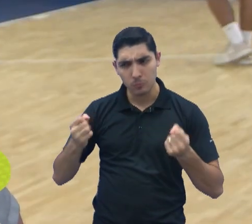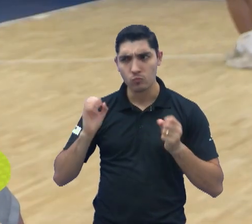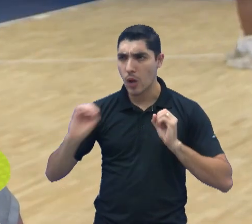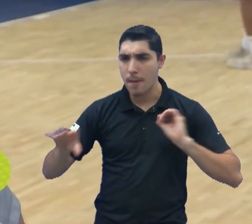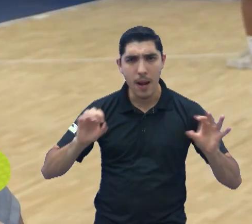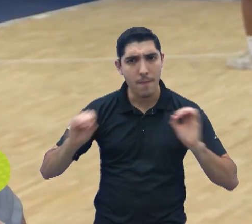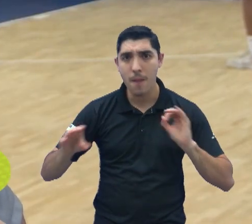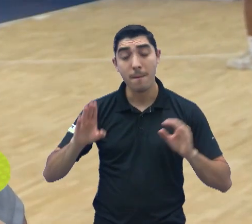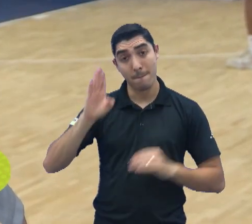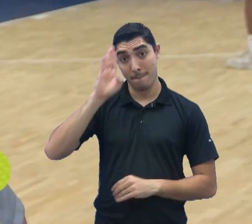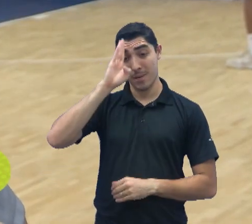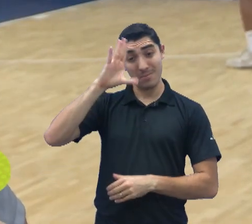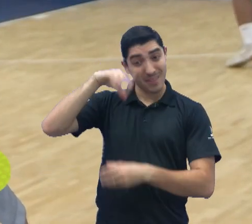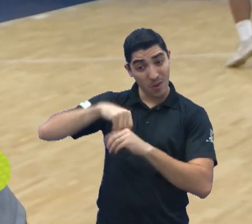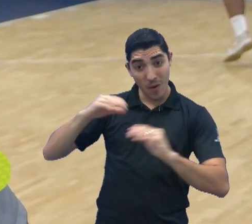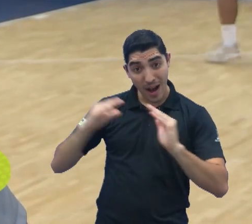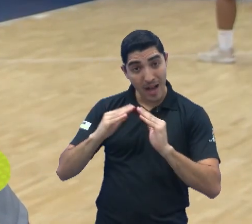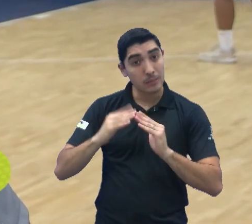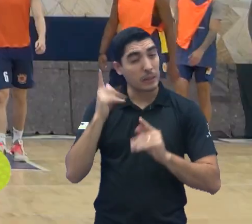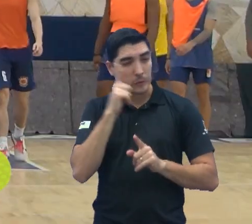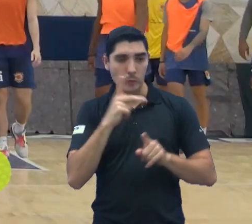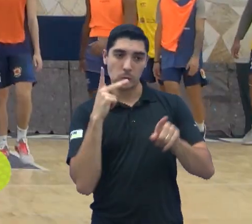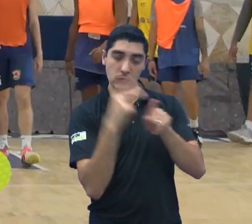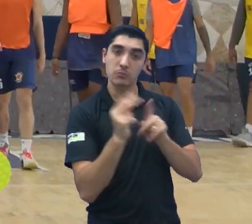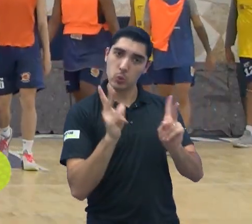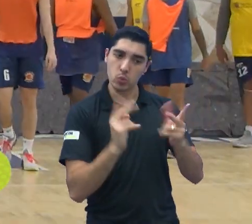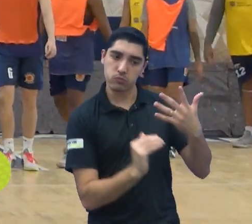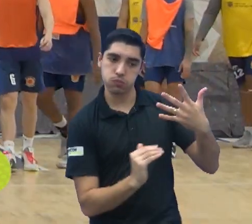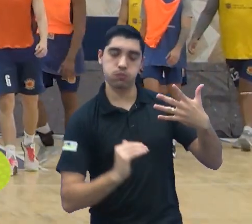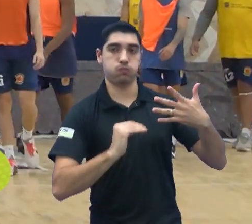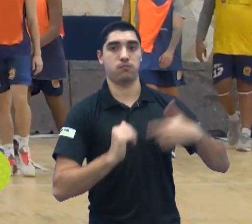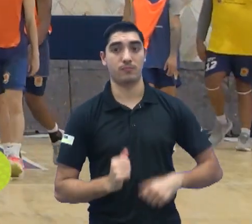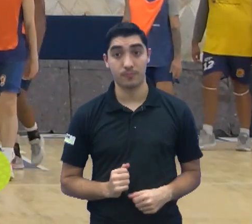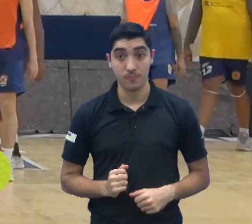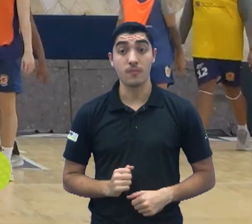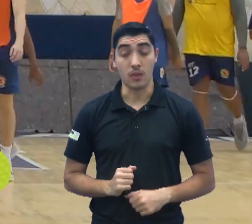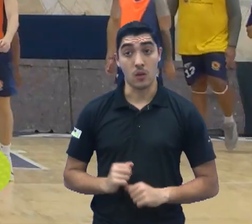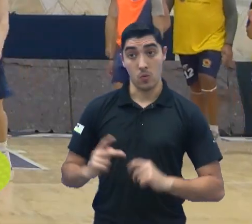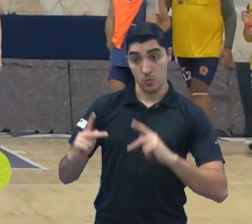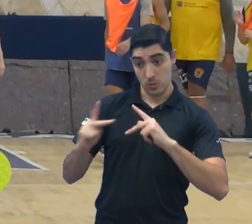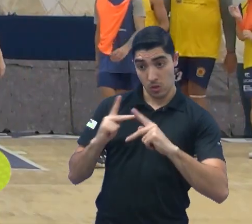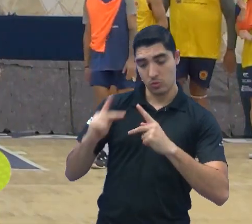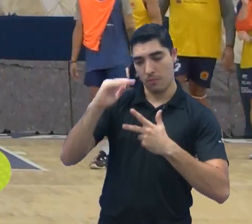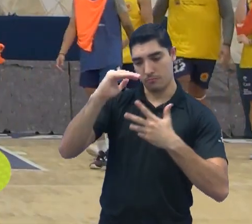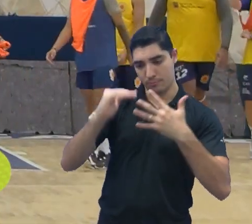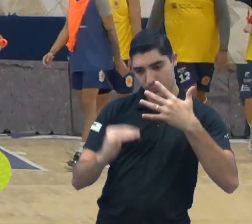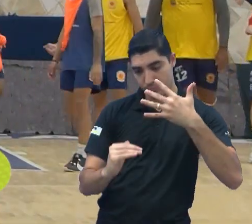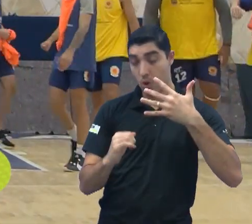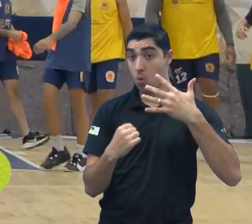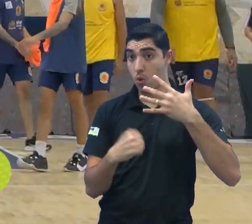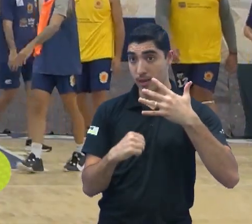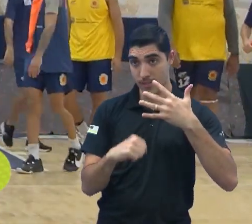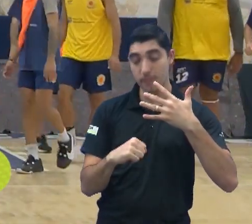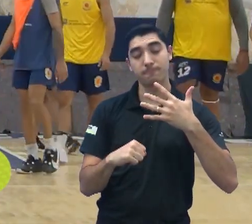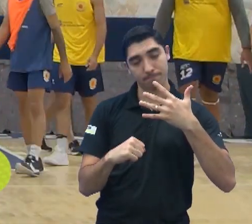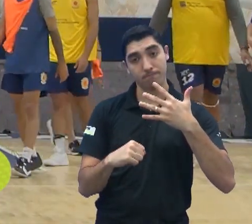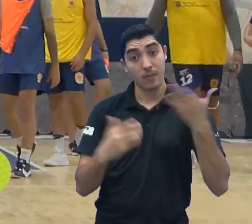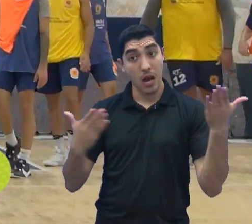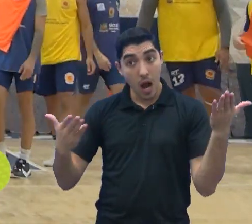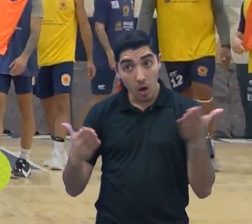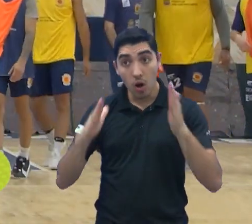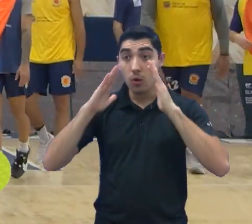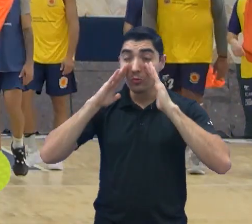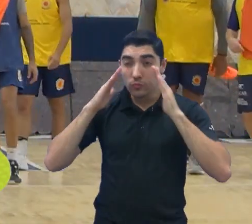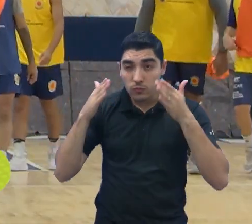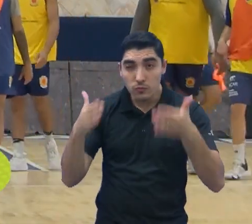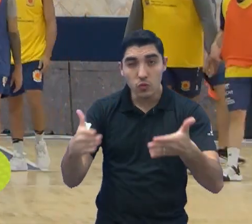casa principalmente para poder continuar firme no campeonato e na tabela. Atualmente ocupando a 8ª posição do campeonato, o foco principal do São